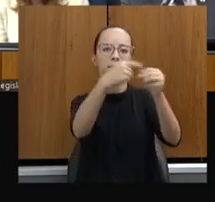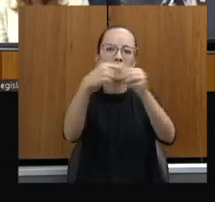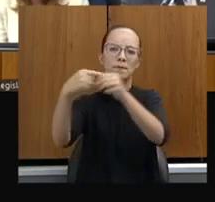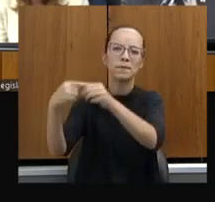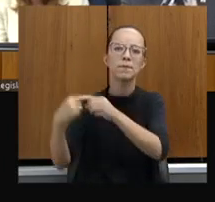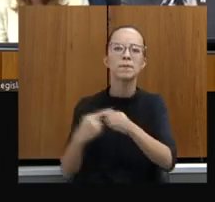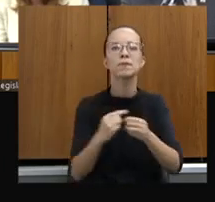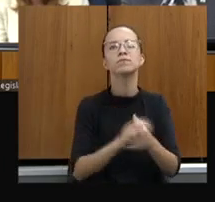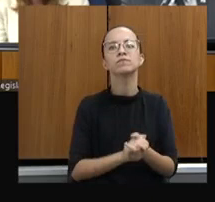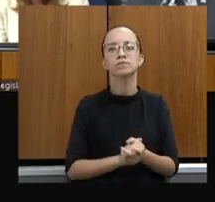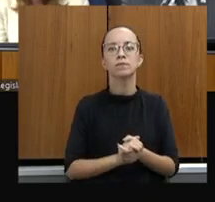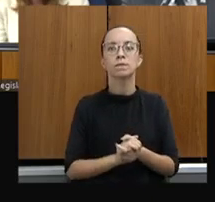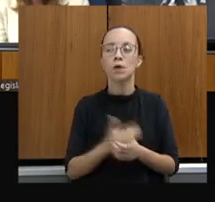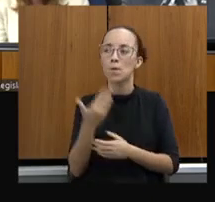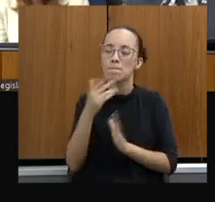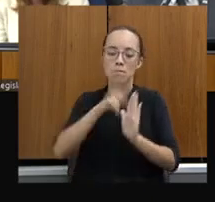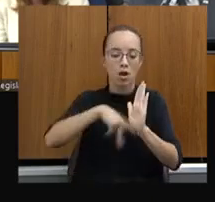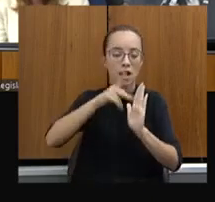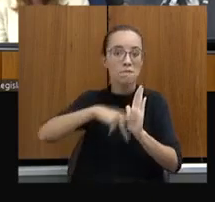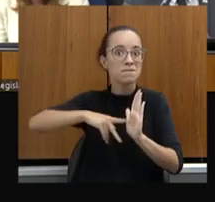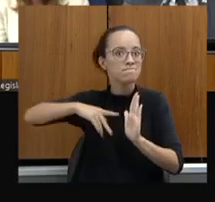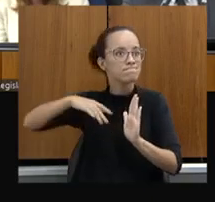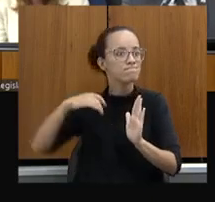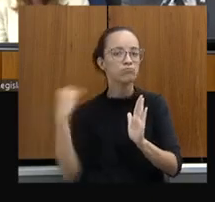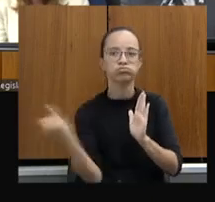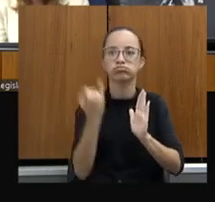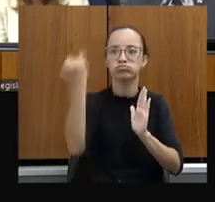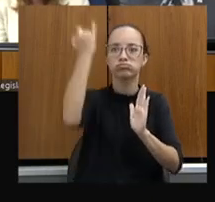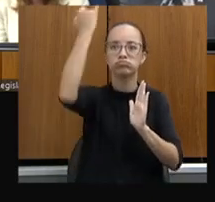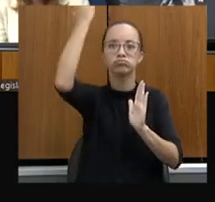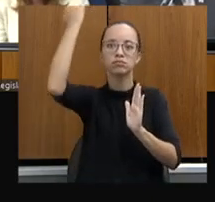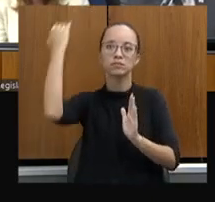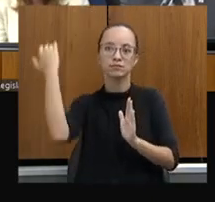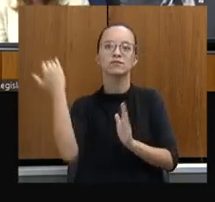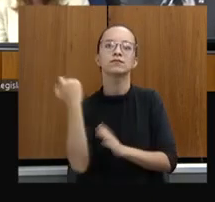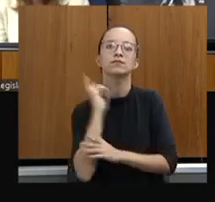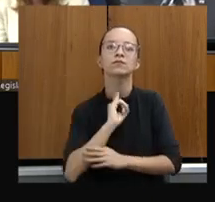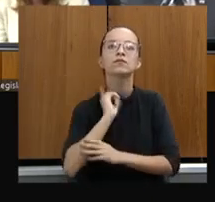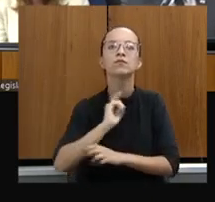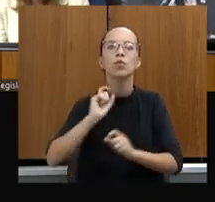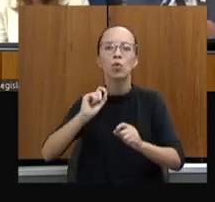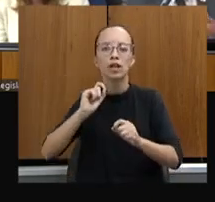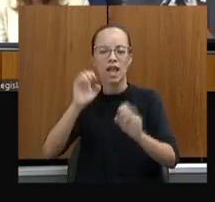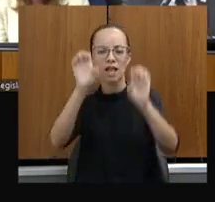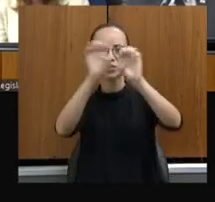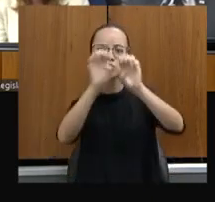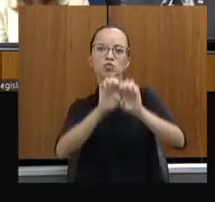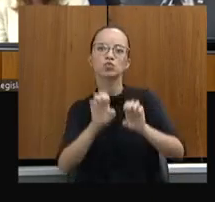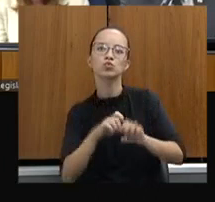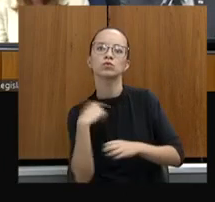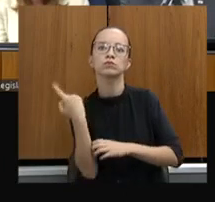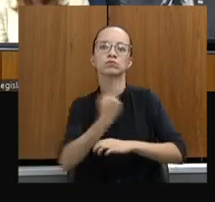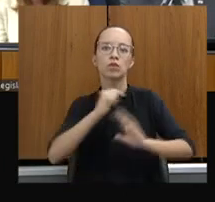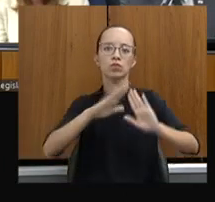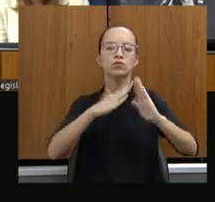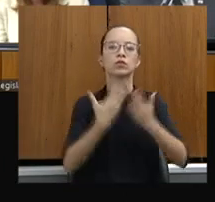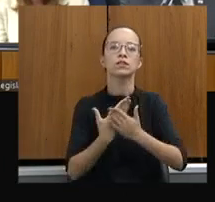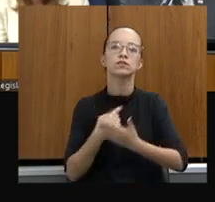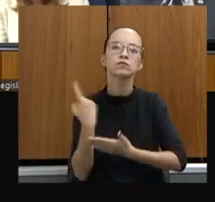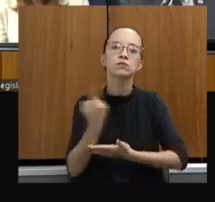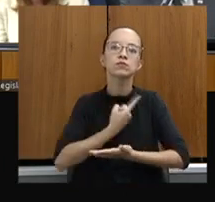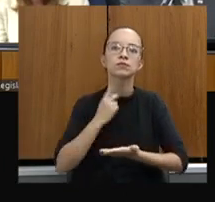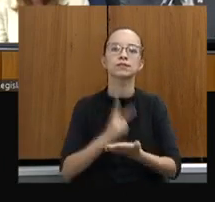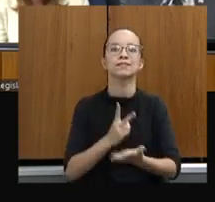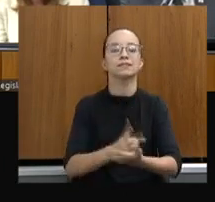Provavelmente o maior programa da história de Minas Gerais de fortalecimento das estruturas das nossas escolas que nós sempre Temos